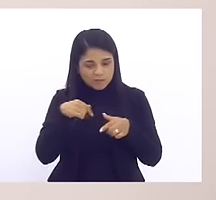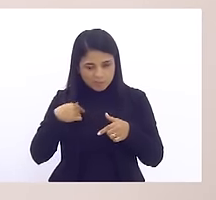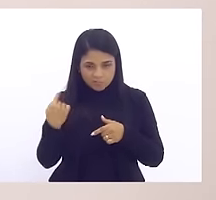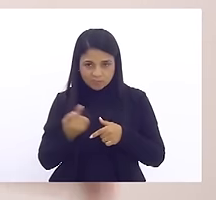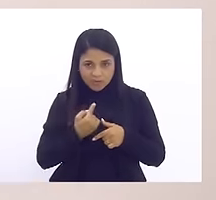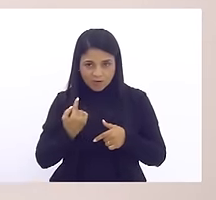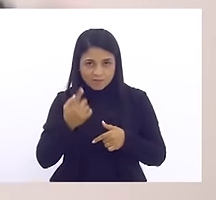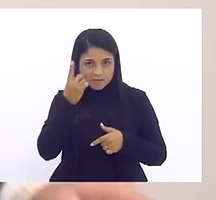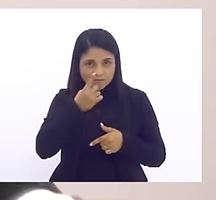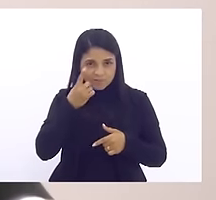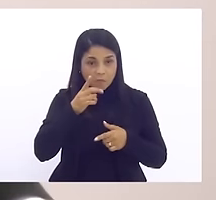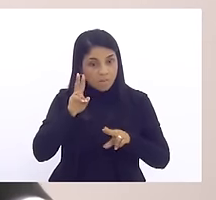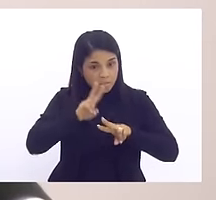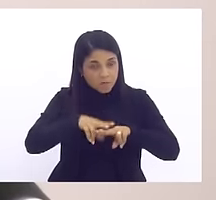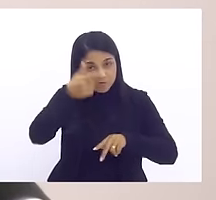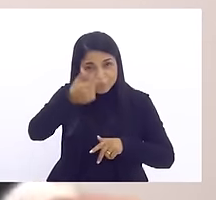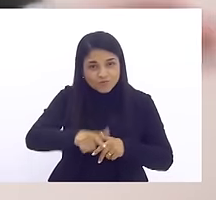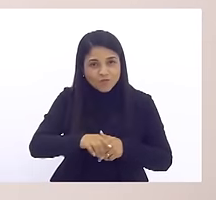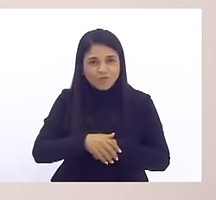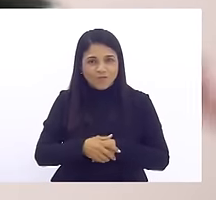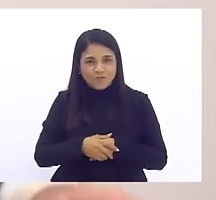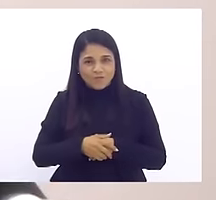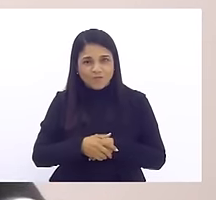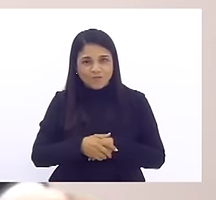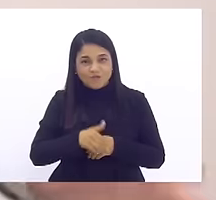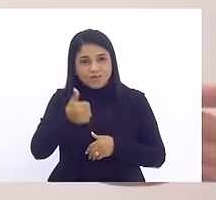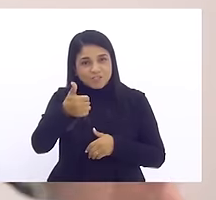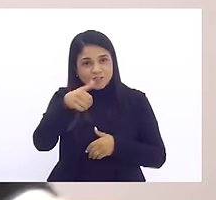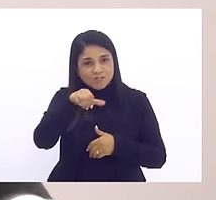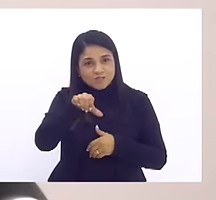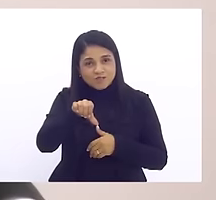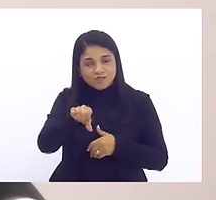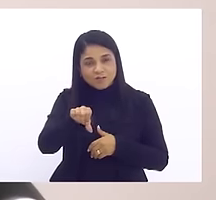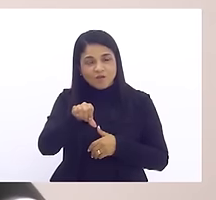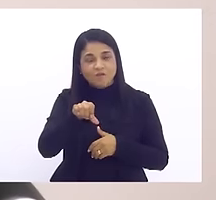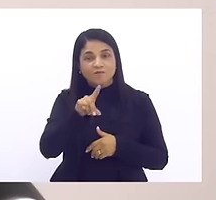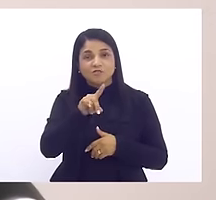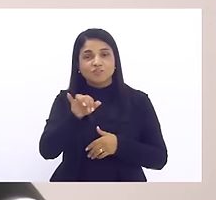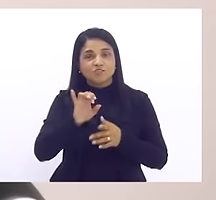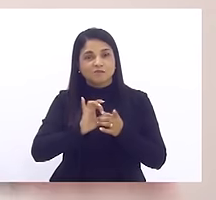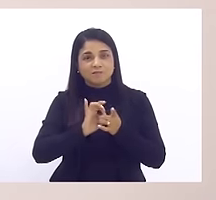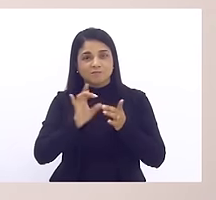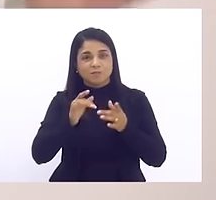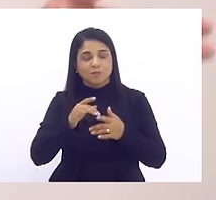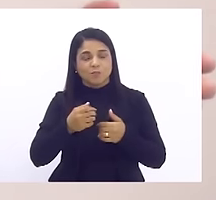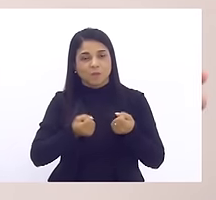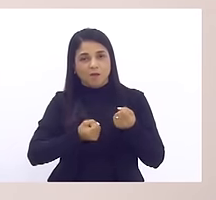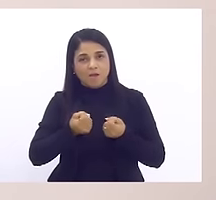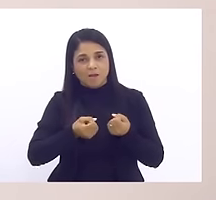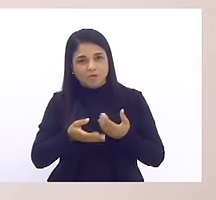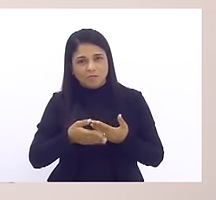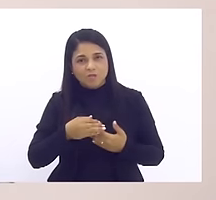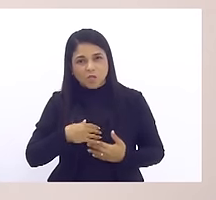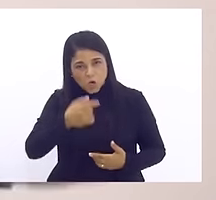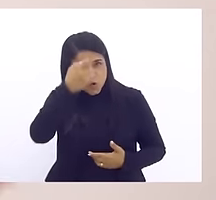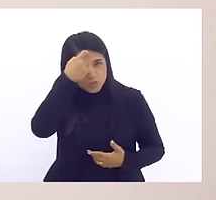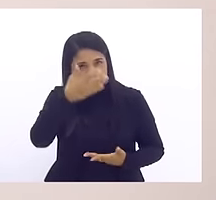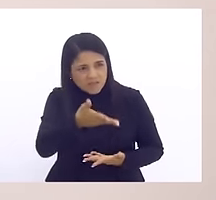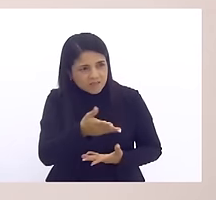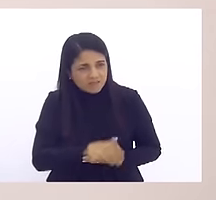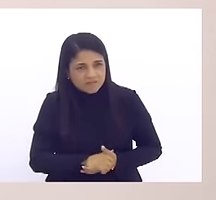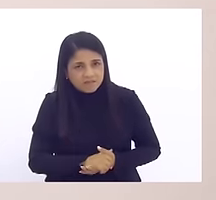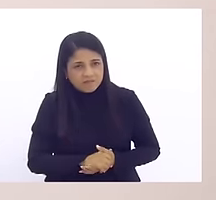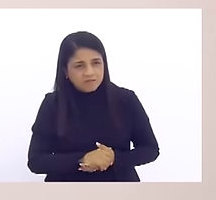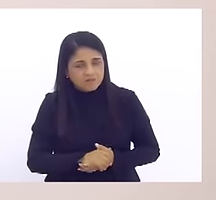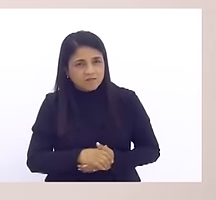parlamentares aqui o carro dele ia ser preso de novo com 19 dias de carro solto não tem que ver um bom senso não